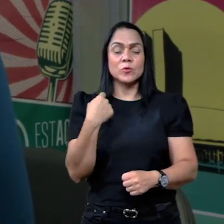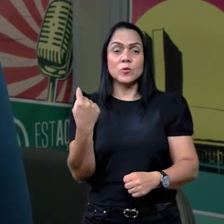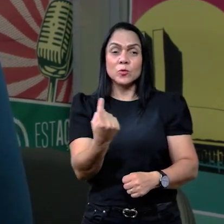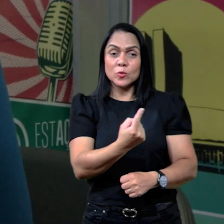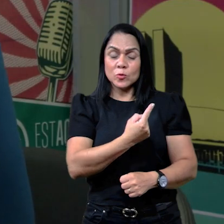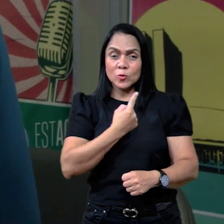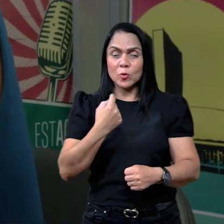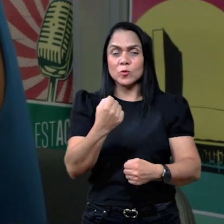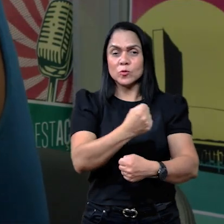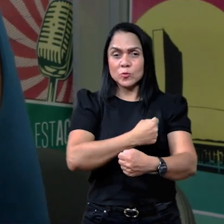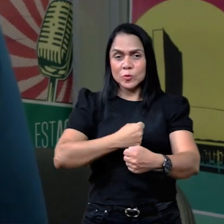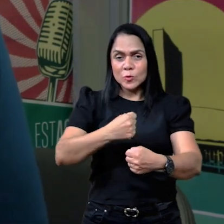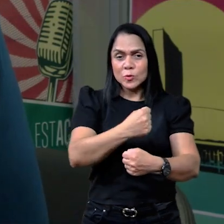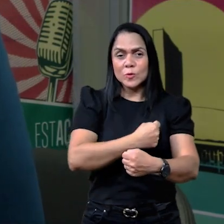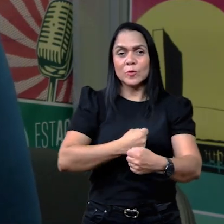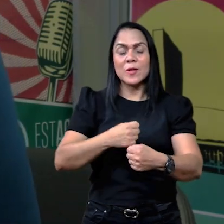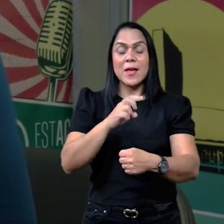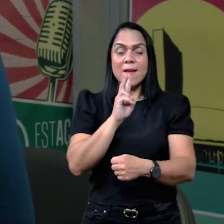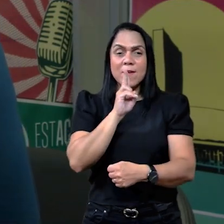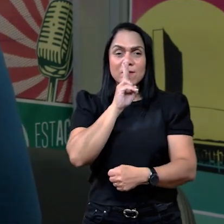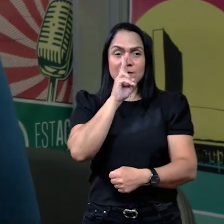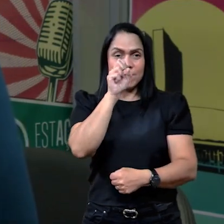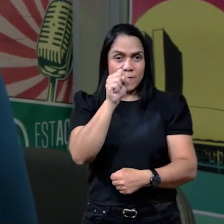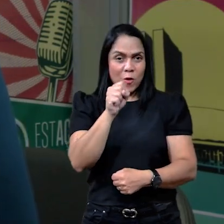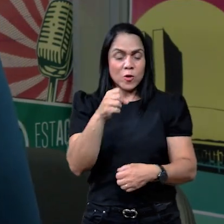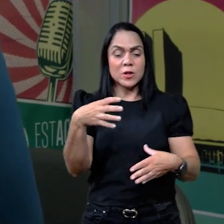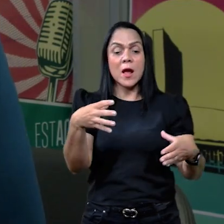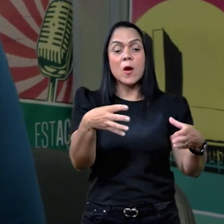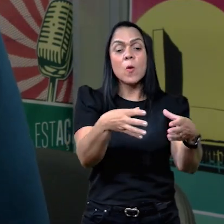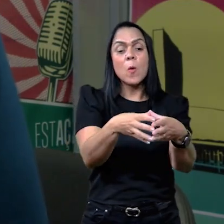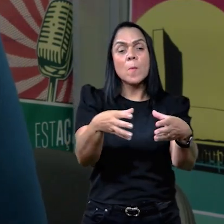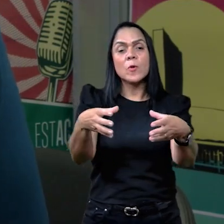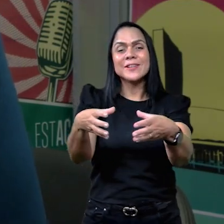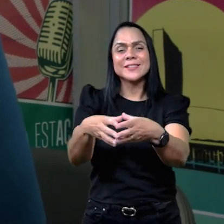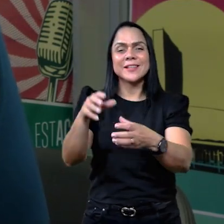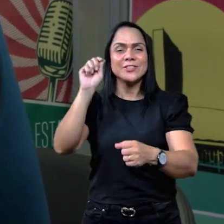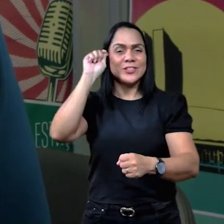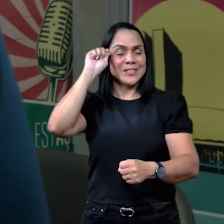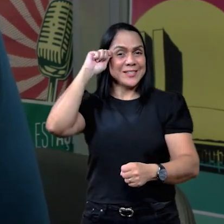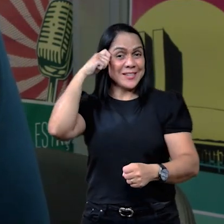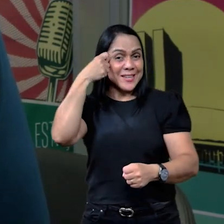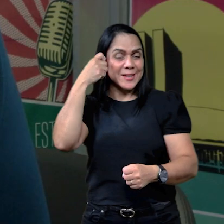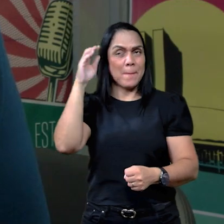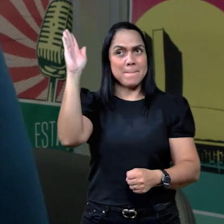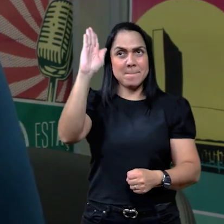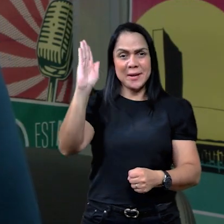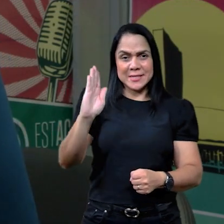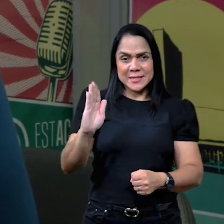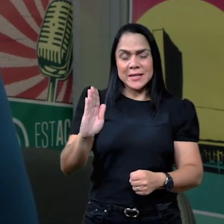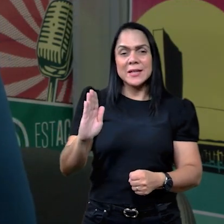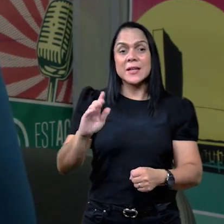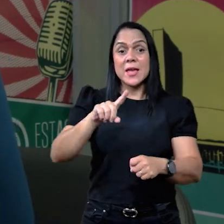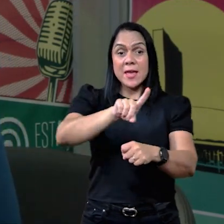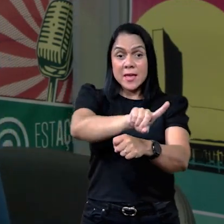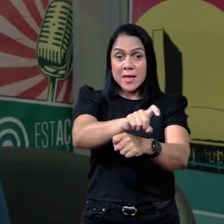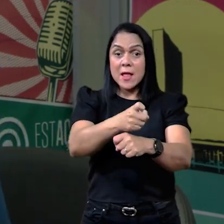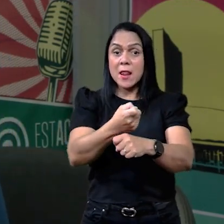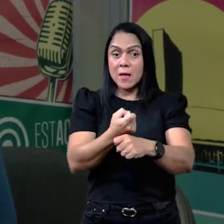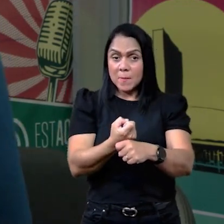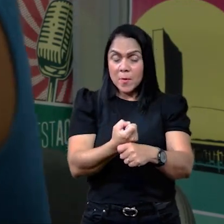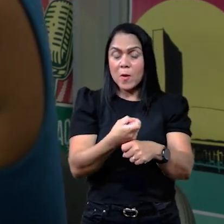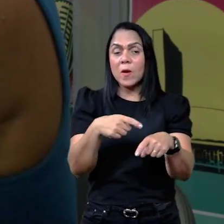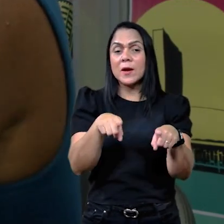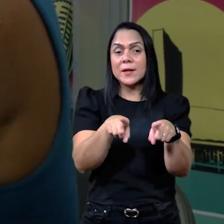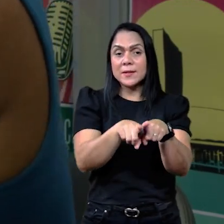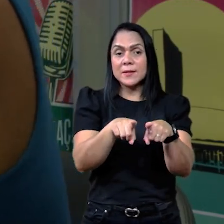nosso alimento, é uma contribuição muito forte das comunidades negras, né, brasileiras, sejam elas quilombolas